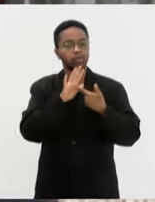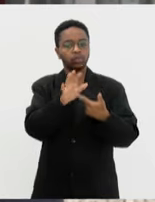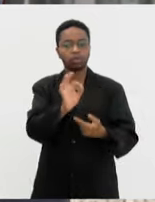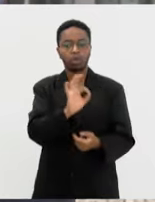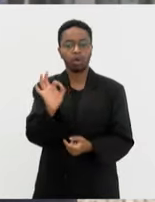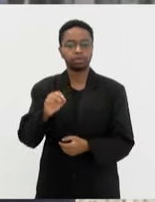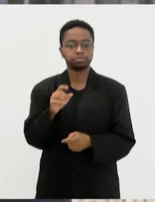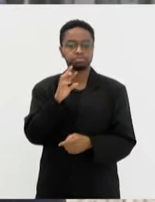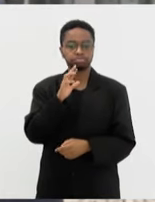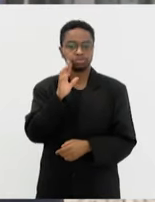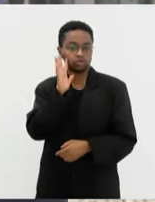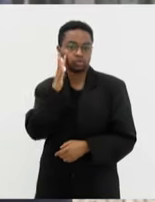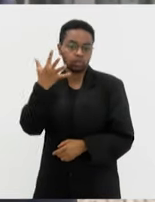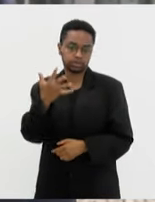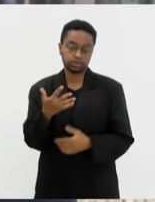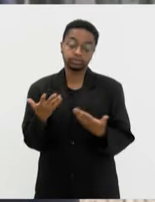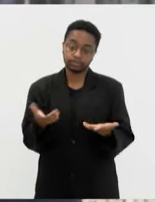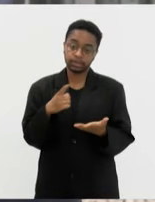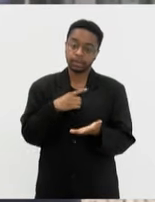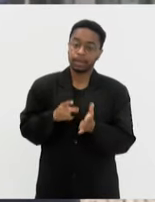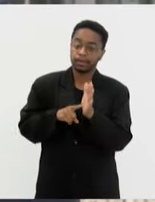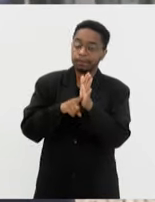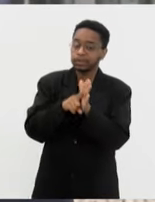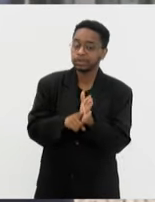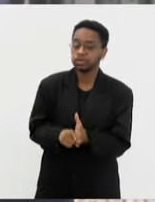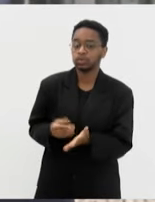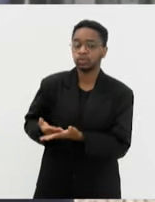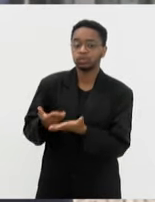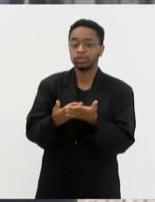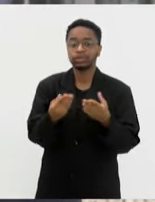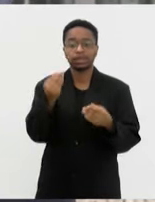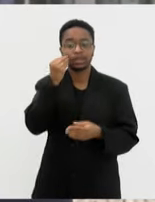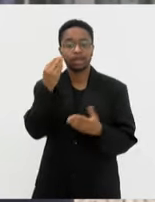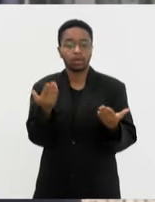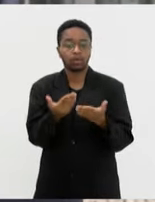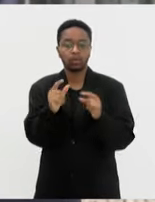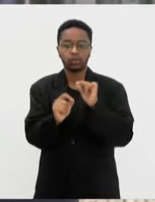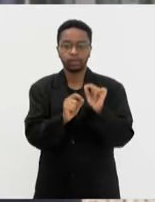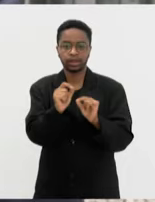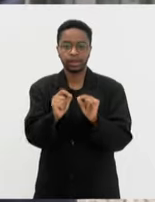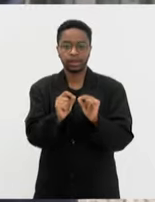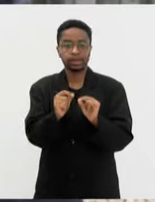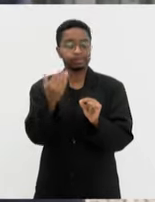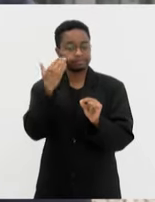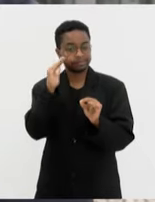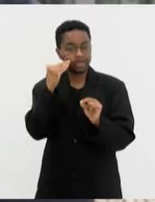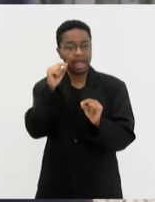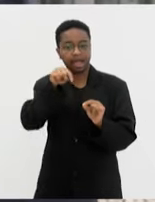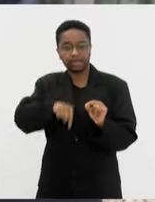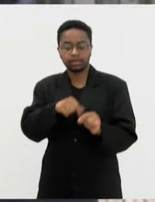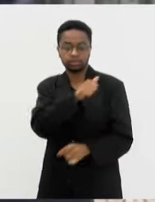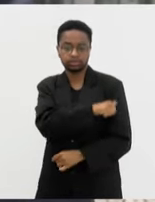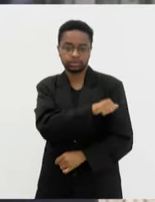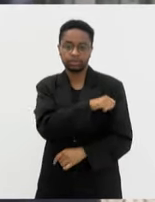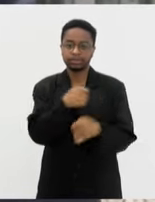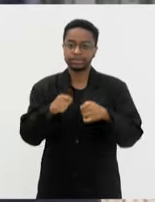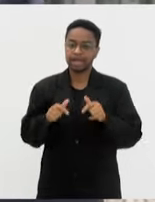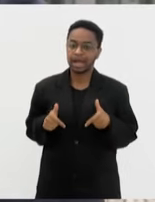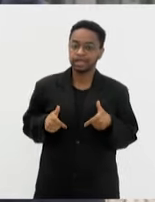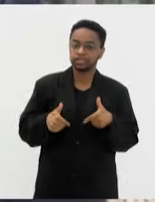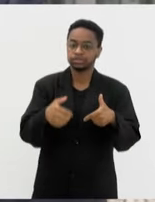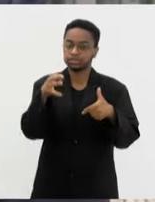que esse estudo fez é tentar agora adotar, que o Rio de Janeiro adote medidas práticas, como, por exemplo,